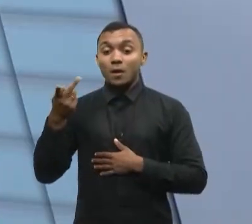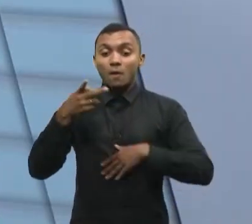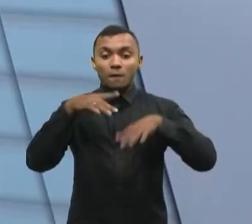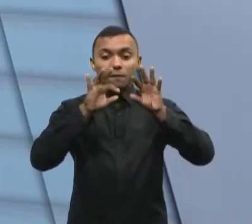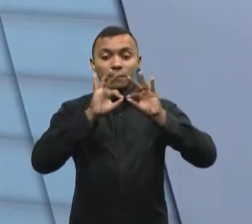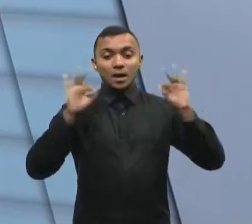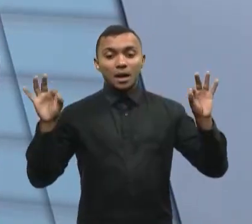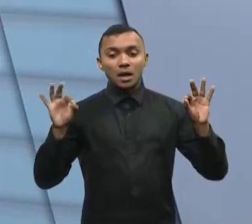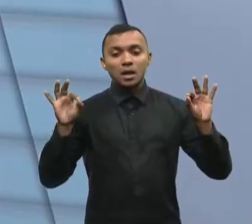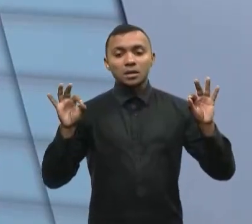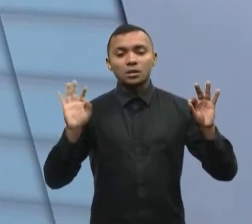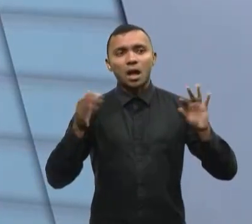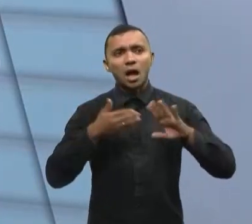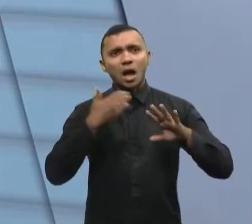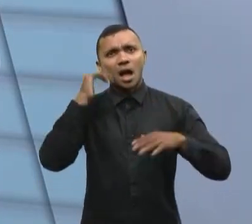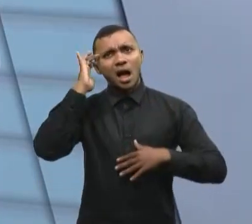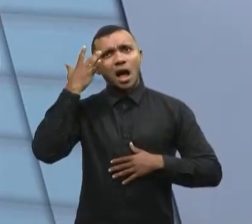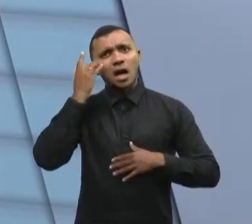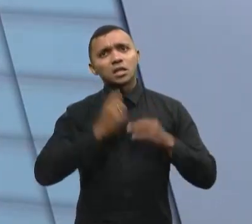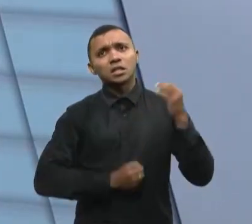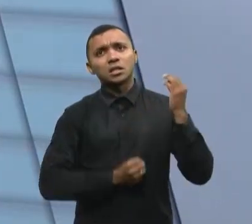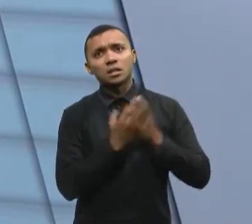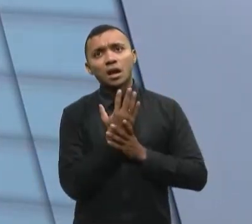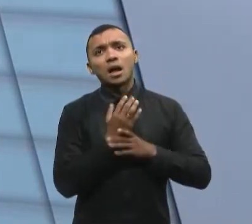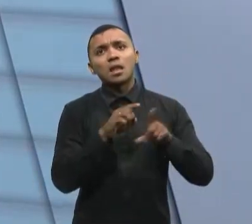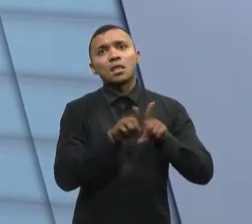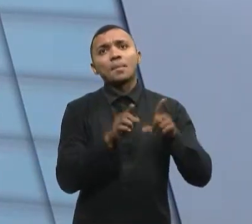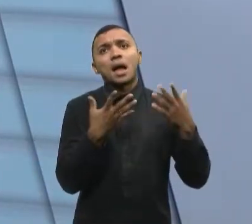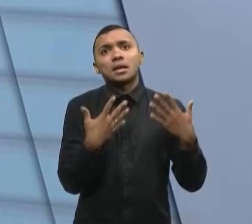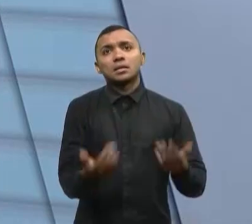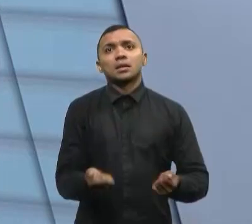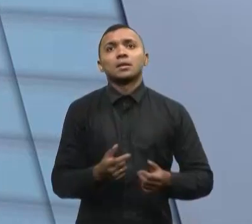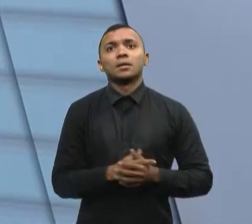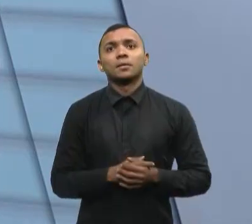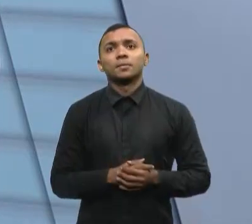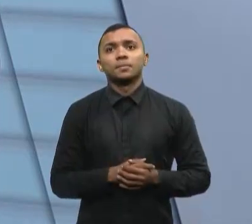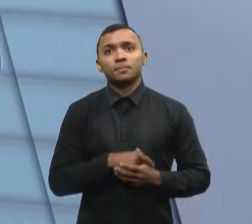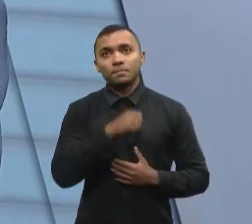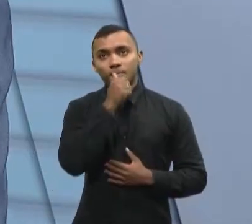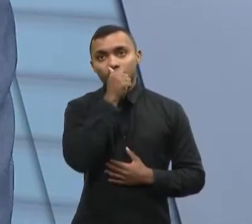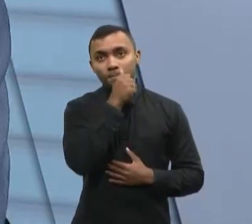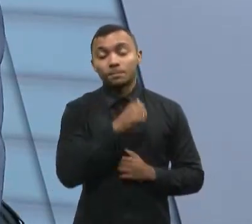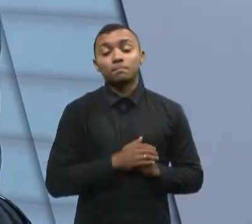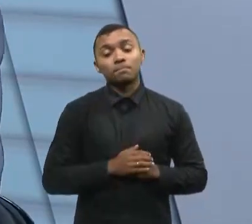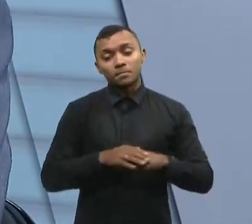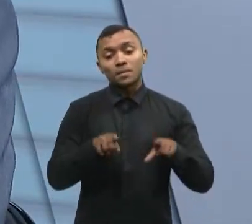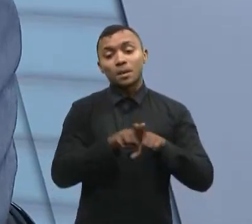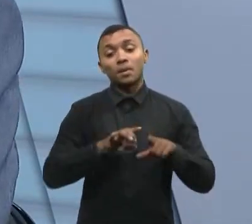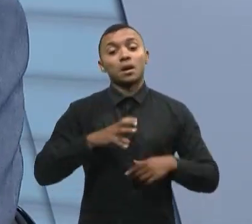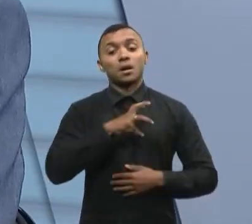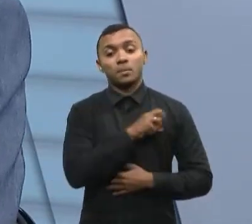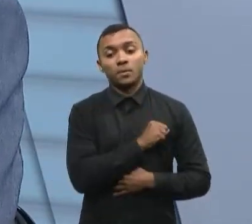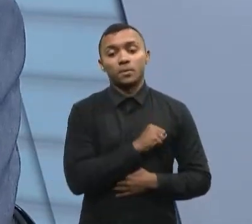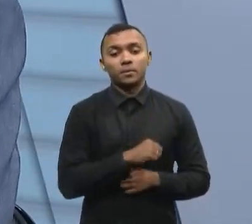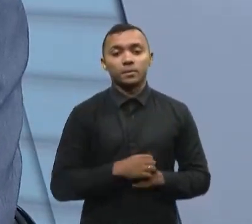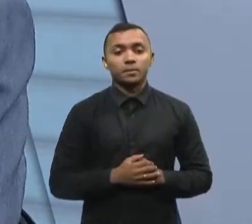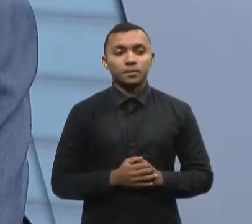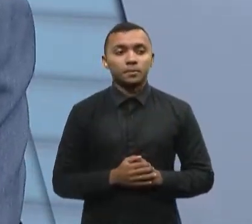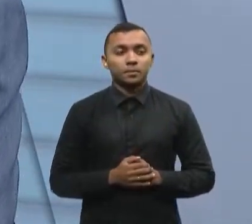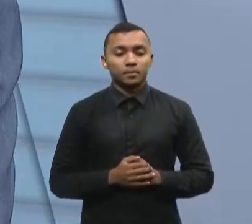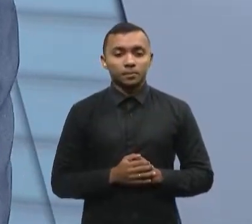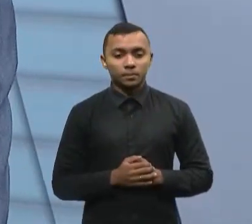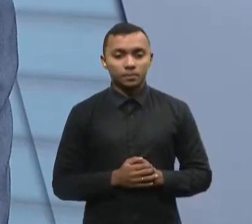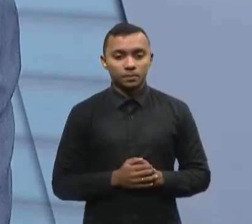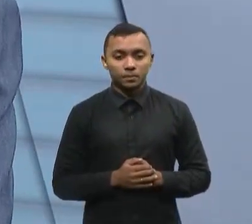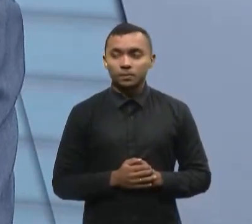desconstruir o que você idealizou e abraçar o que você tem, o seu filho, uhum. e amá-lo. Sim, né? Sim.